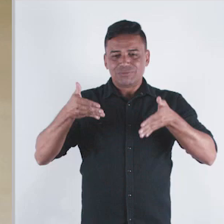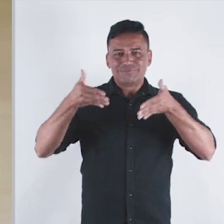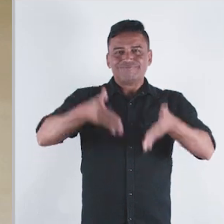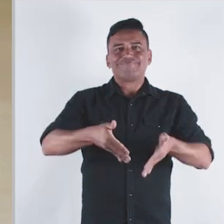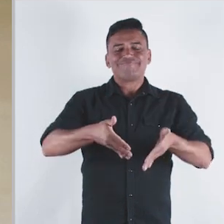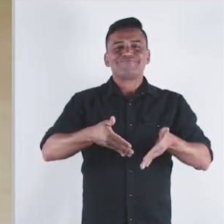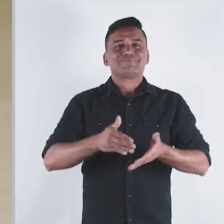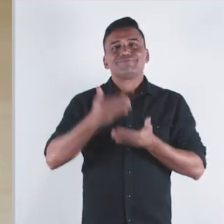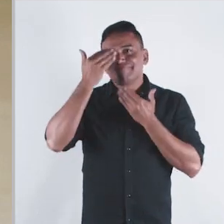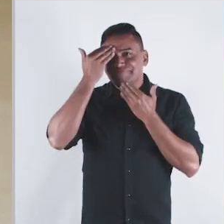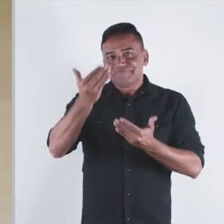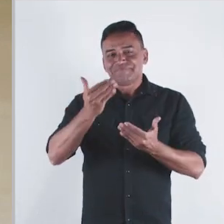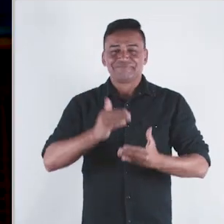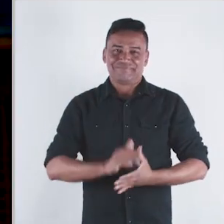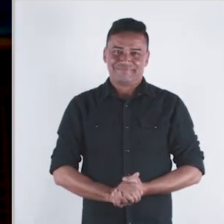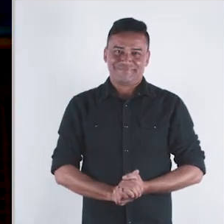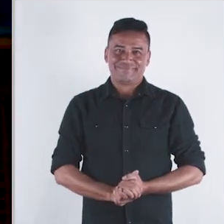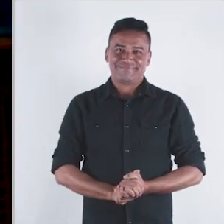obrigada.